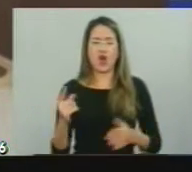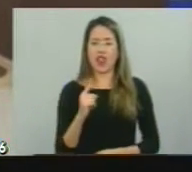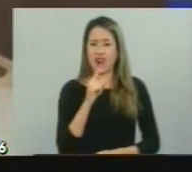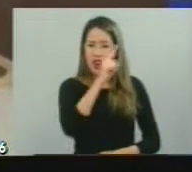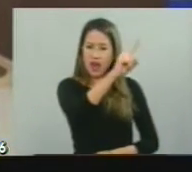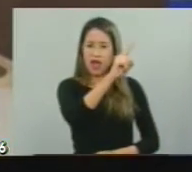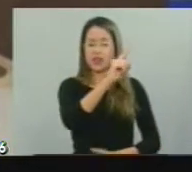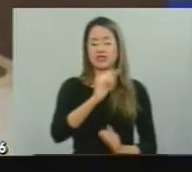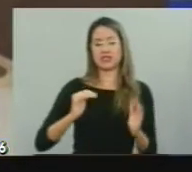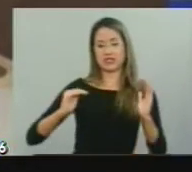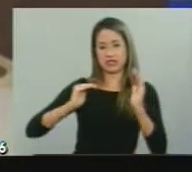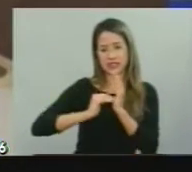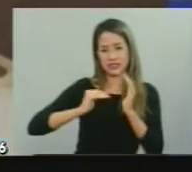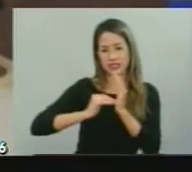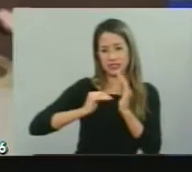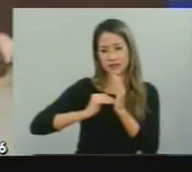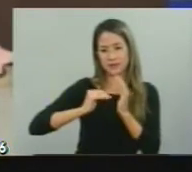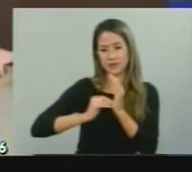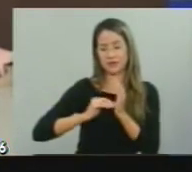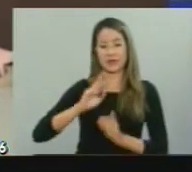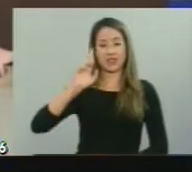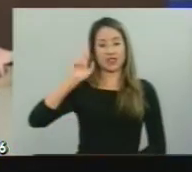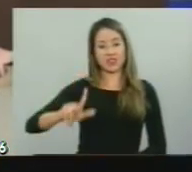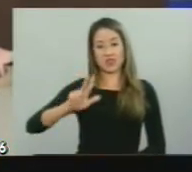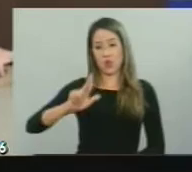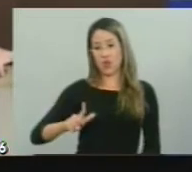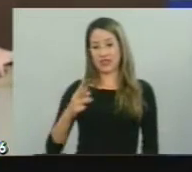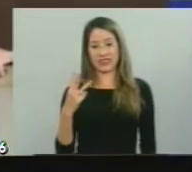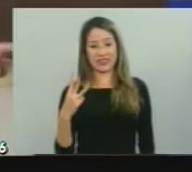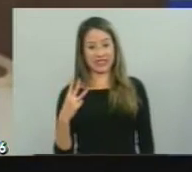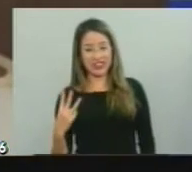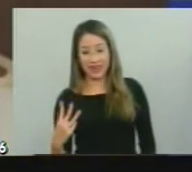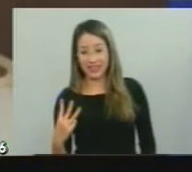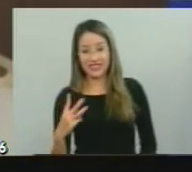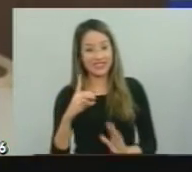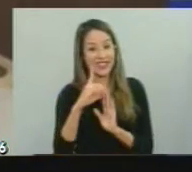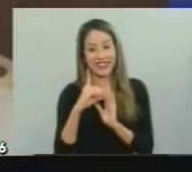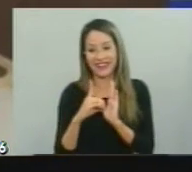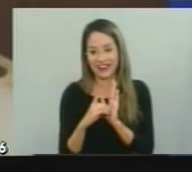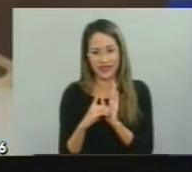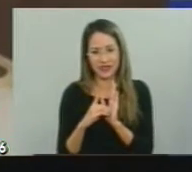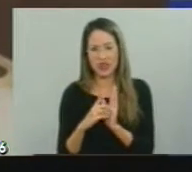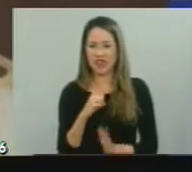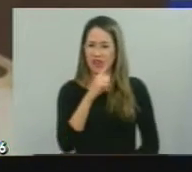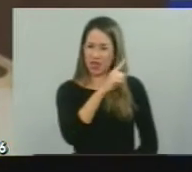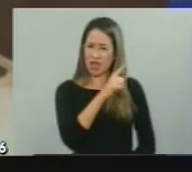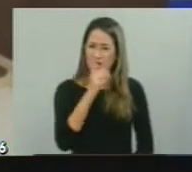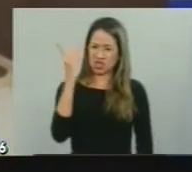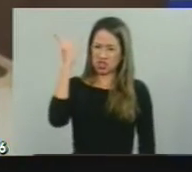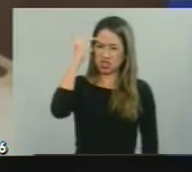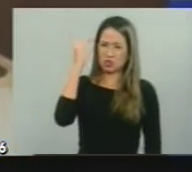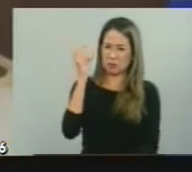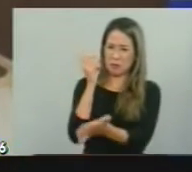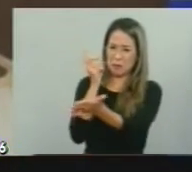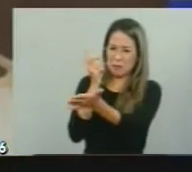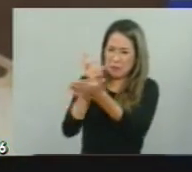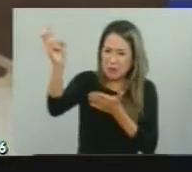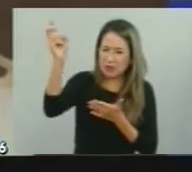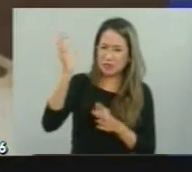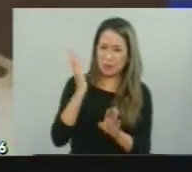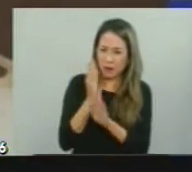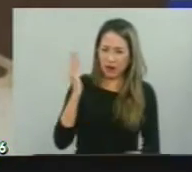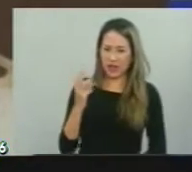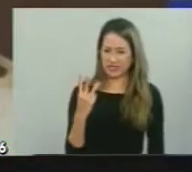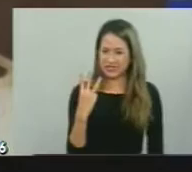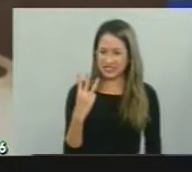Senado Federal Brasileiro, não são 3 decretos. Não são 3 decretos de créditos suplementares. Nada